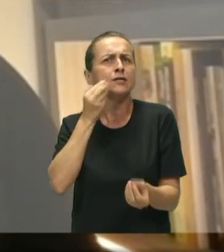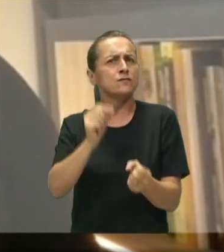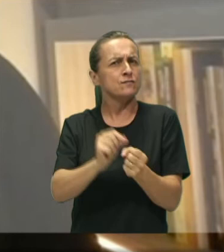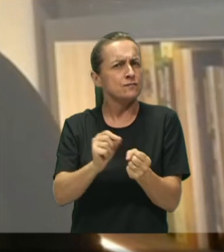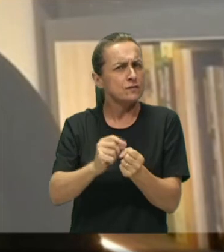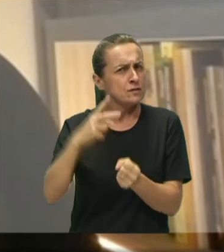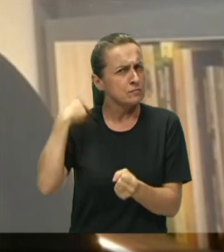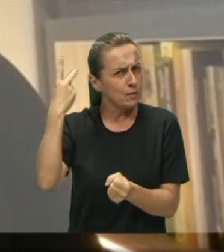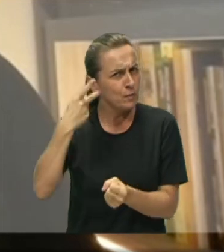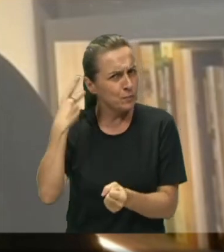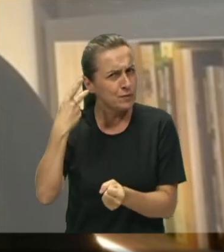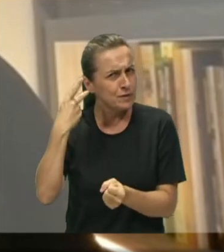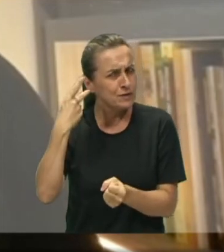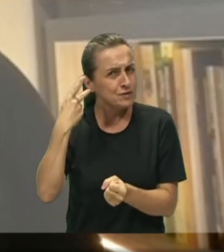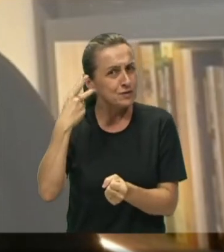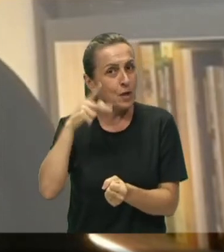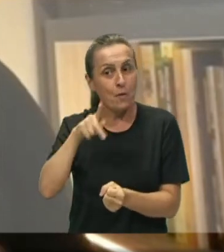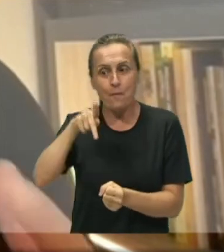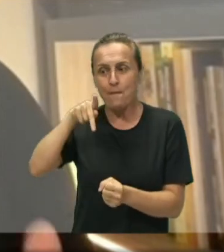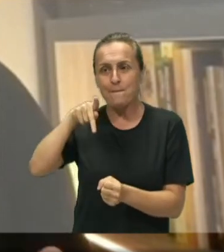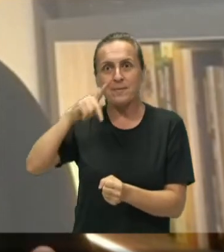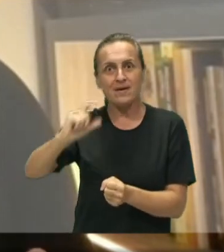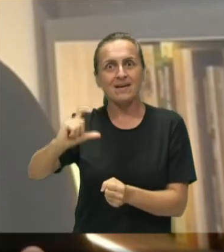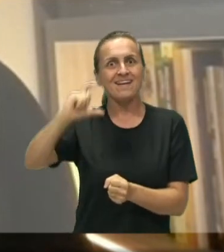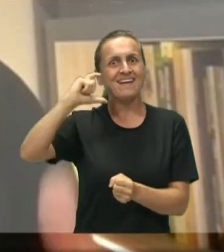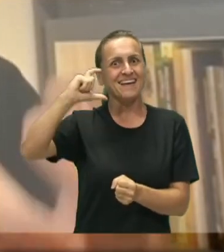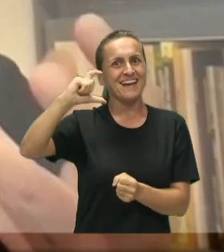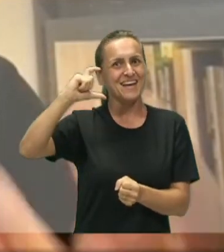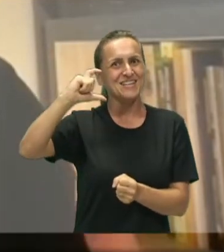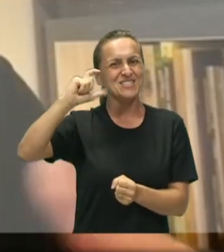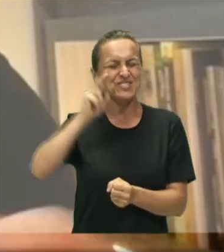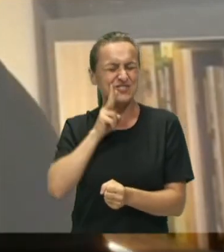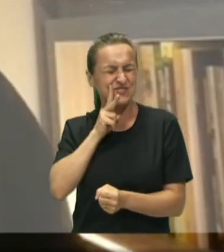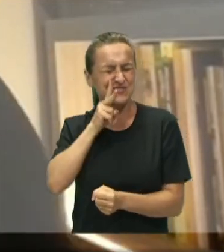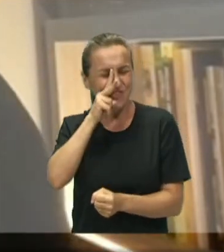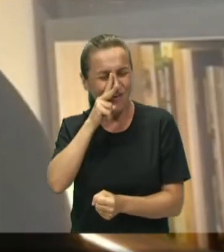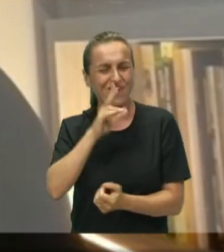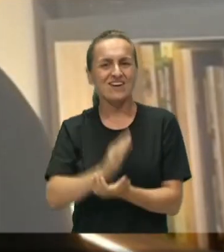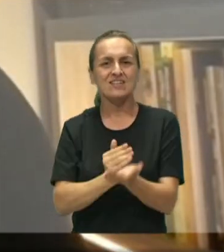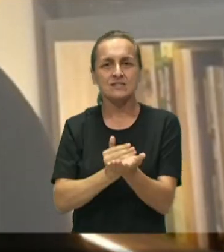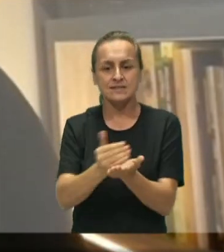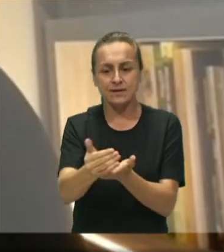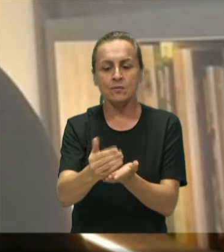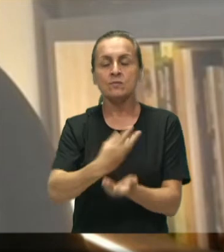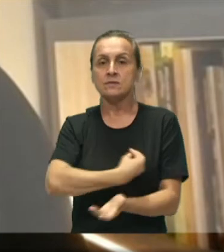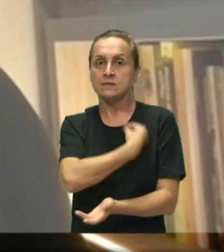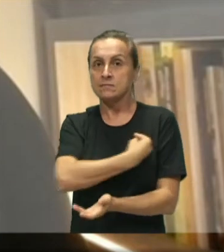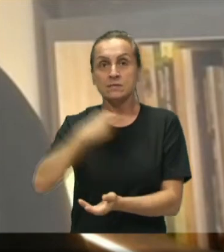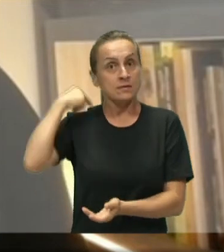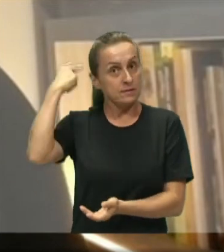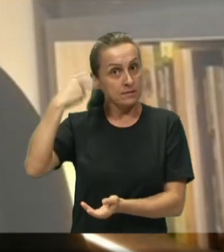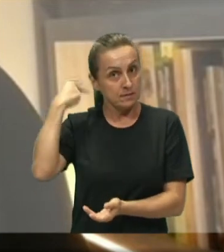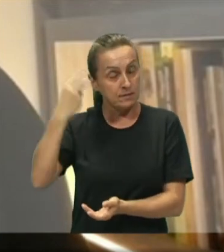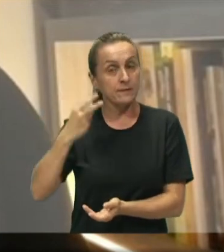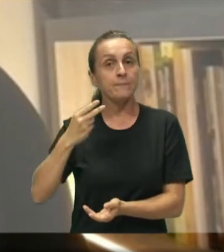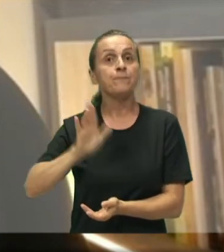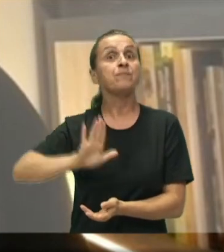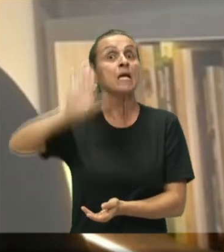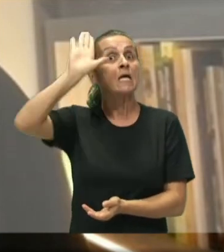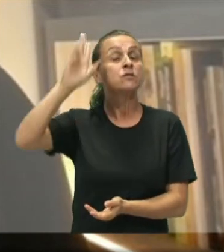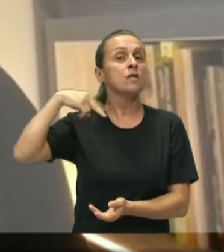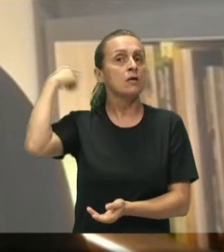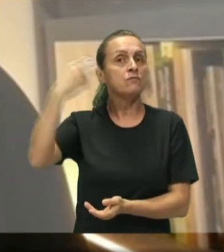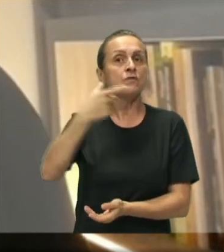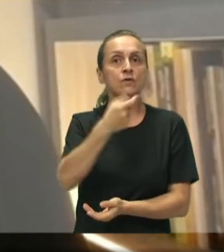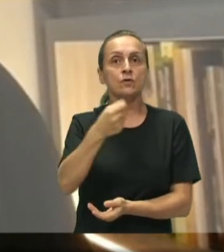política com P maiúsculo então iniciei a minha vida política eleitoral em 2012 sendo o candidato a vereador